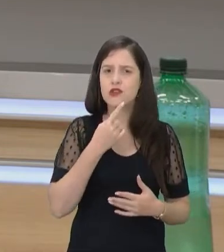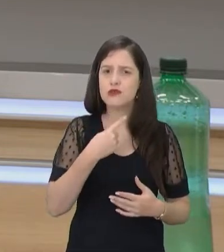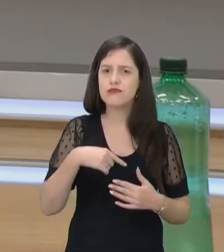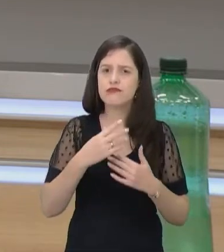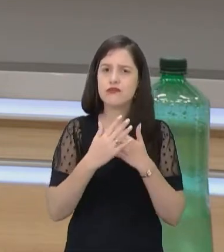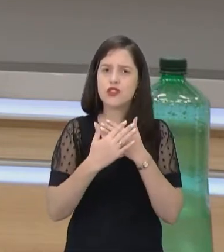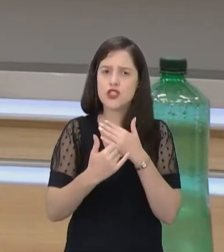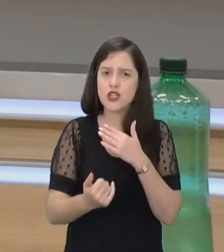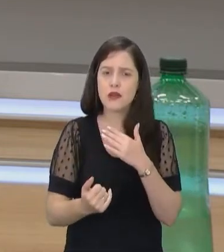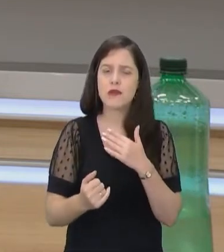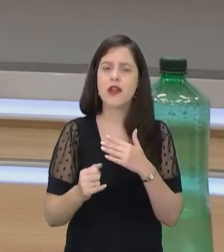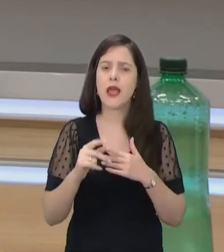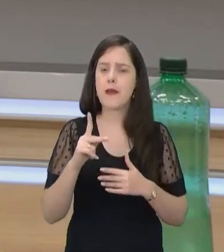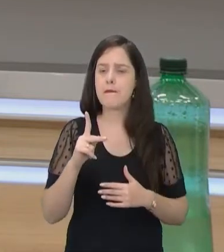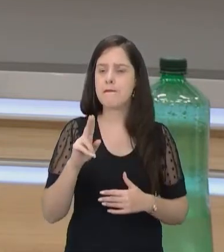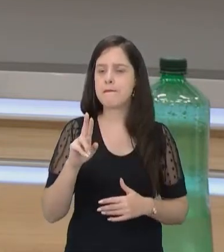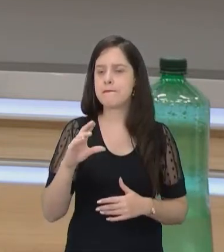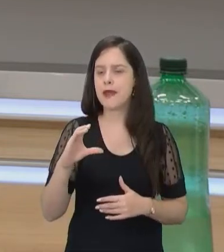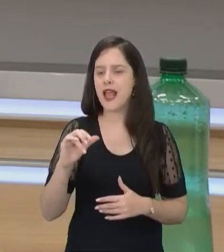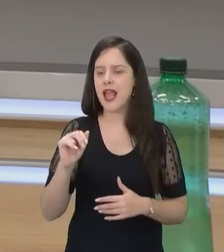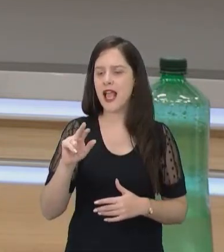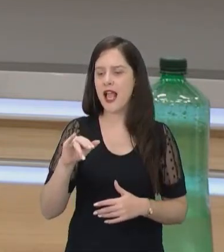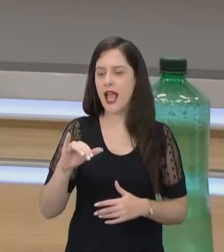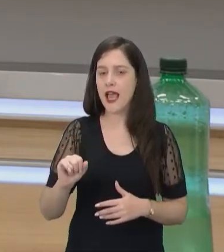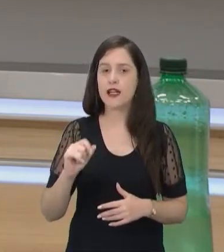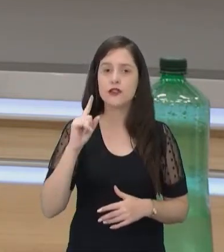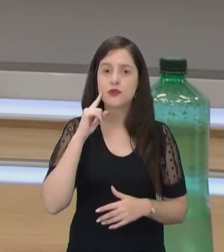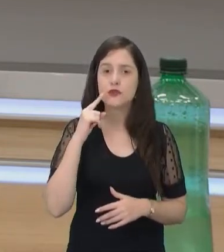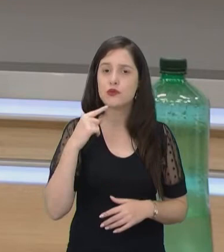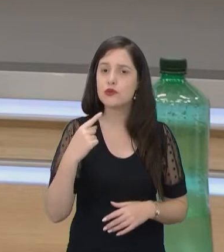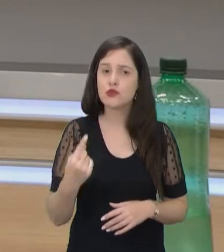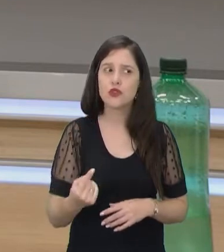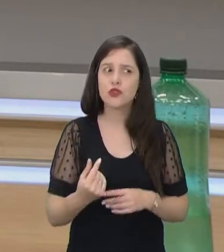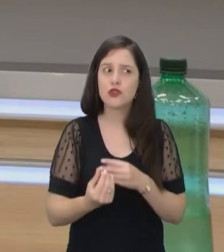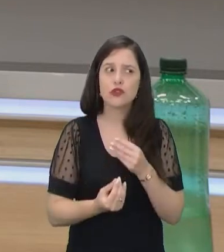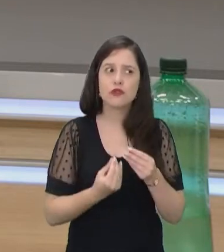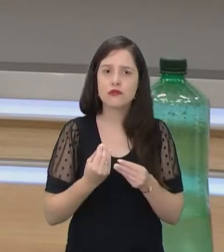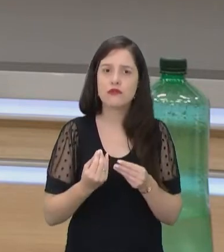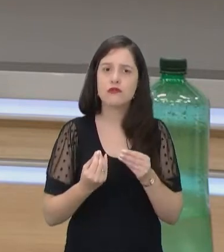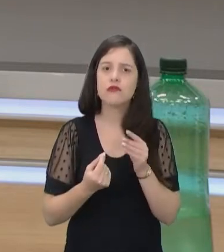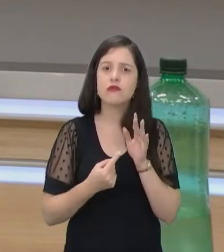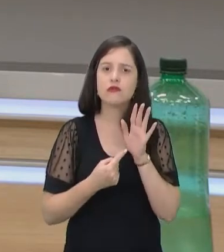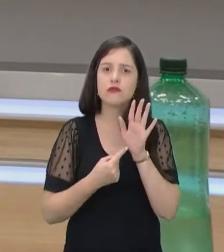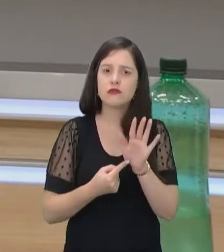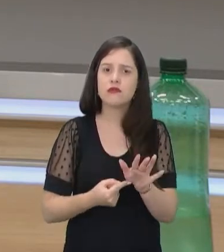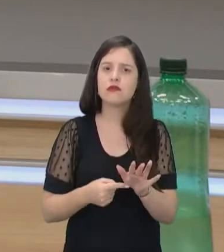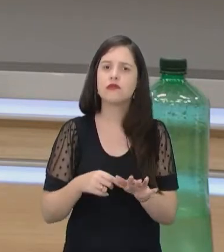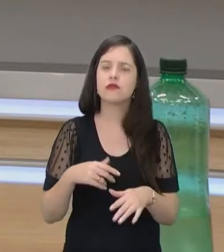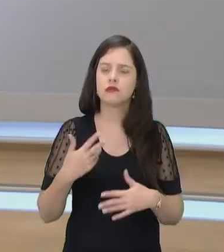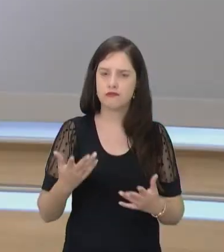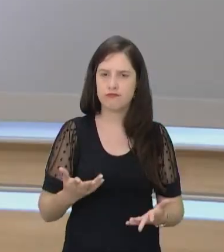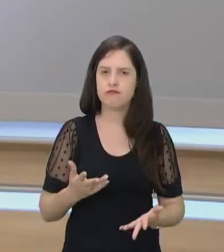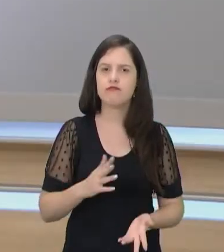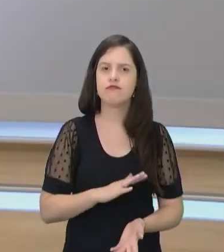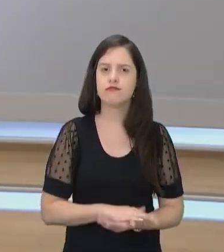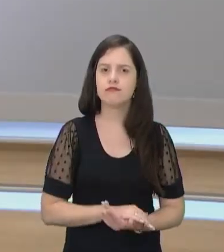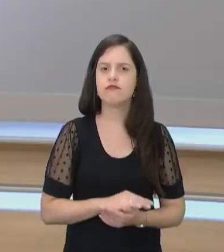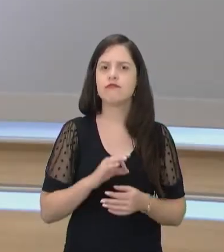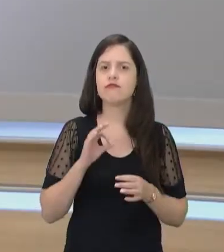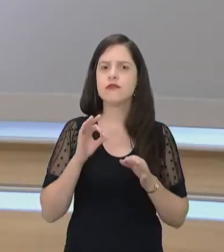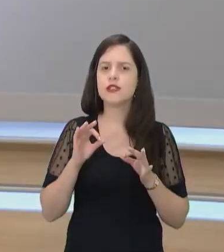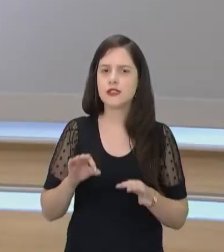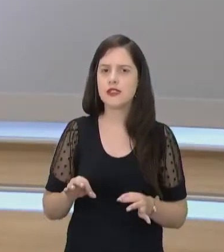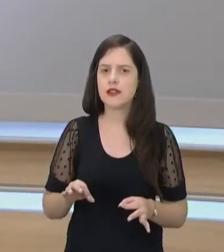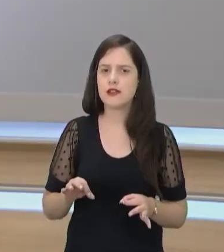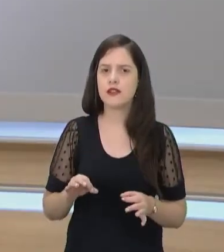forma mais precária que a gente tem hoje em dia de despejar o lixo, porque a gente tem zero controle. Exato. Quando a gente joga, quando